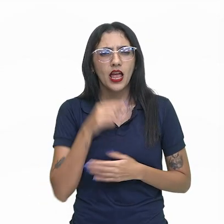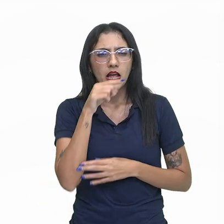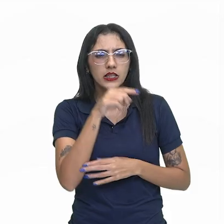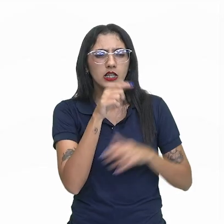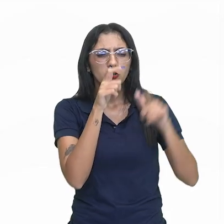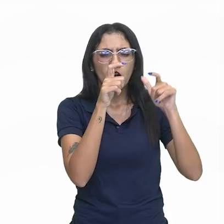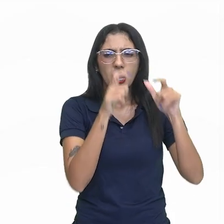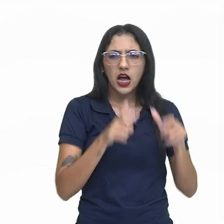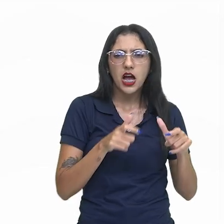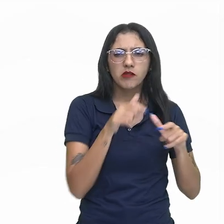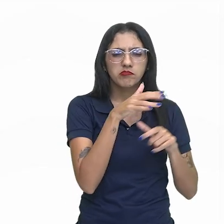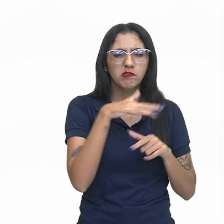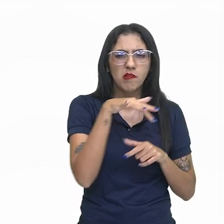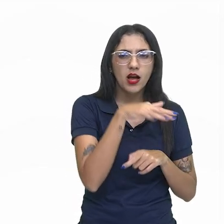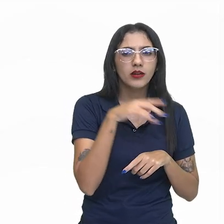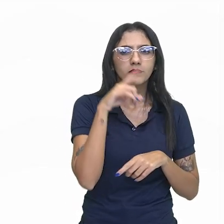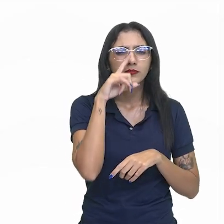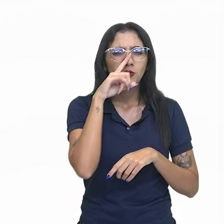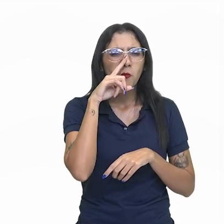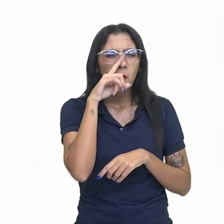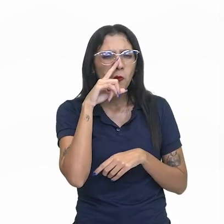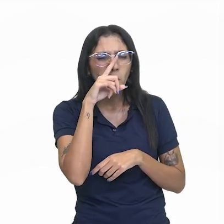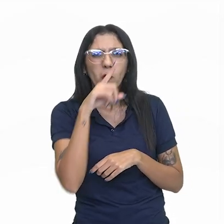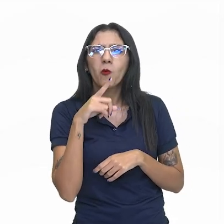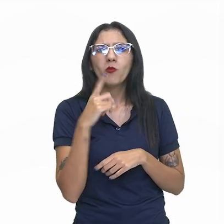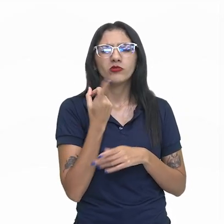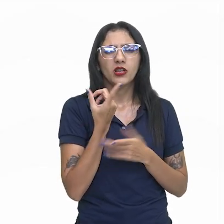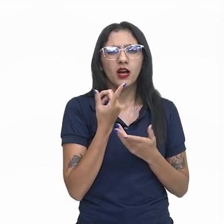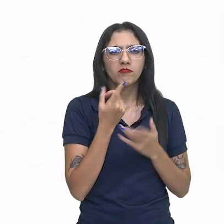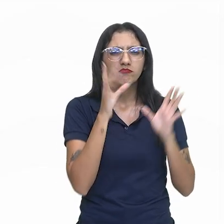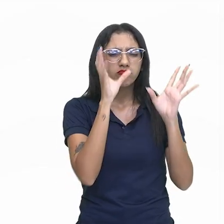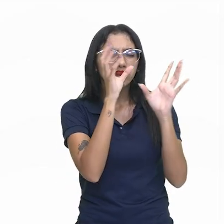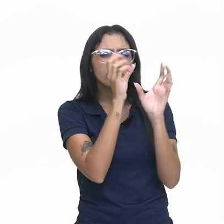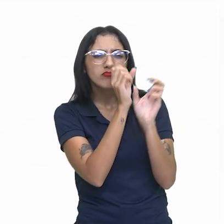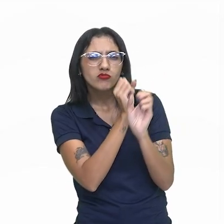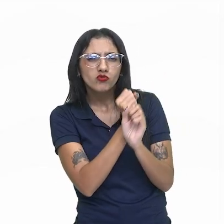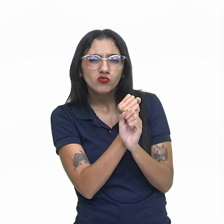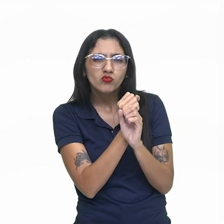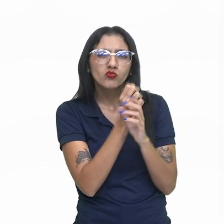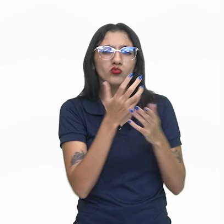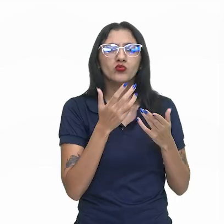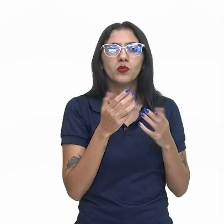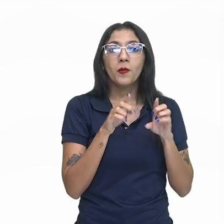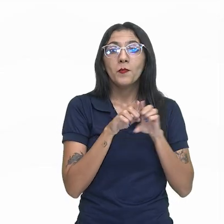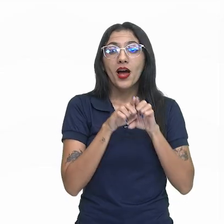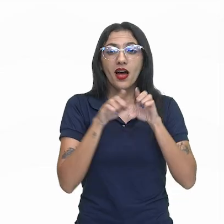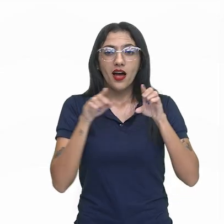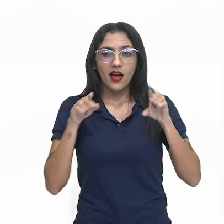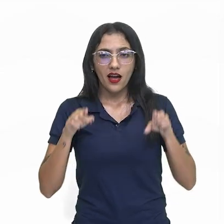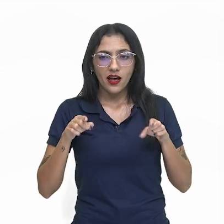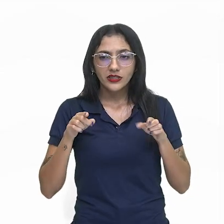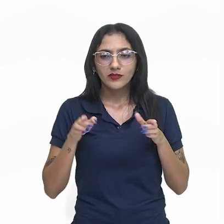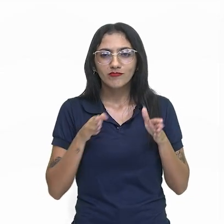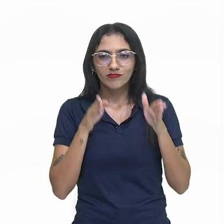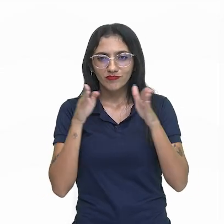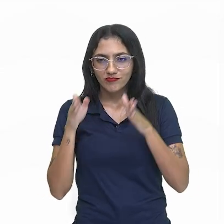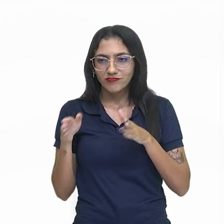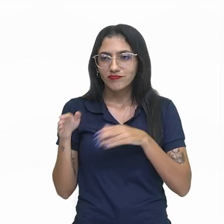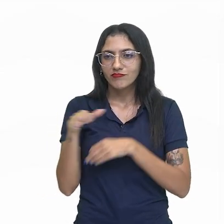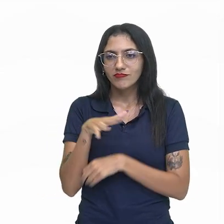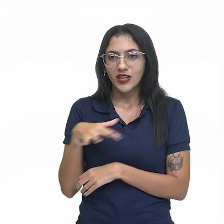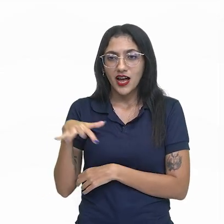era temeroso, era vazio, era preto e branco, mas para cá, na planície,